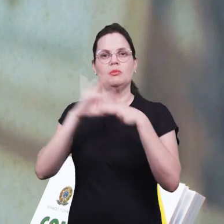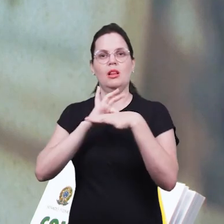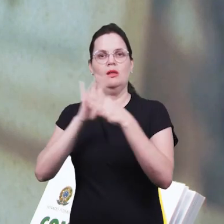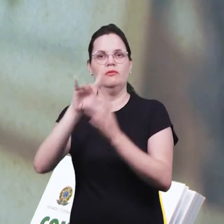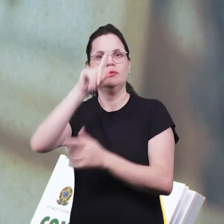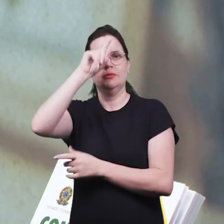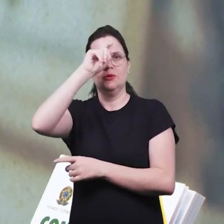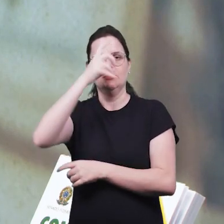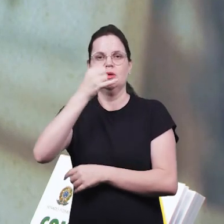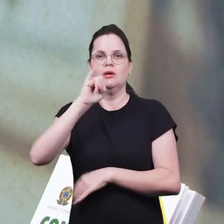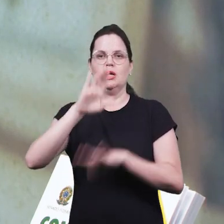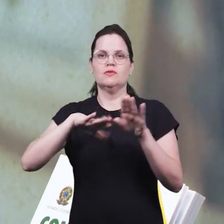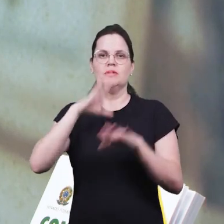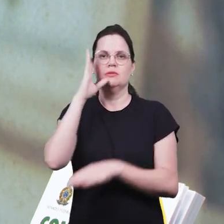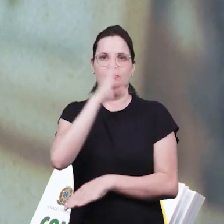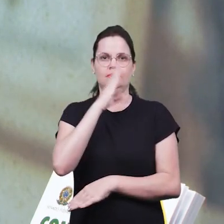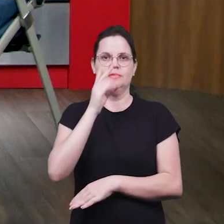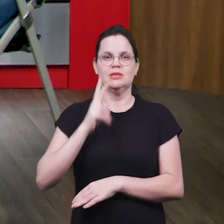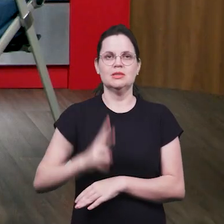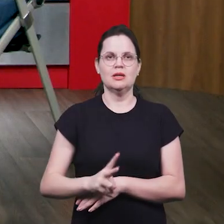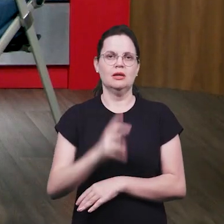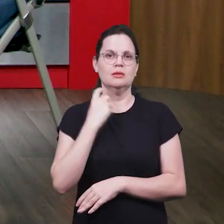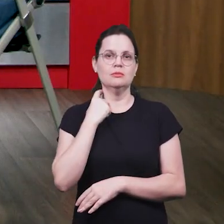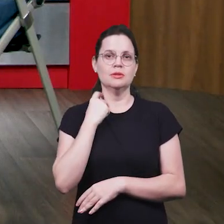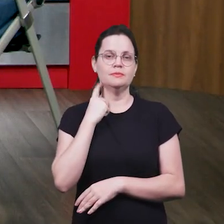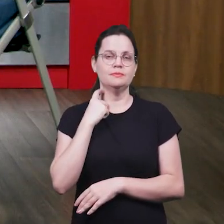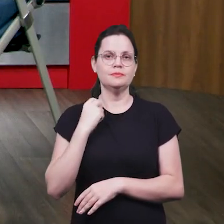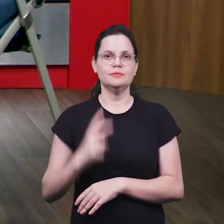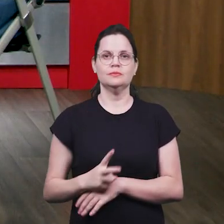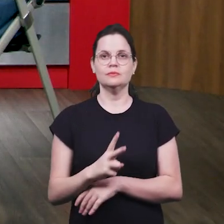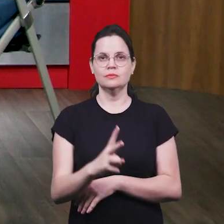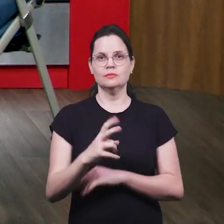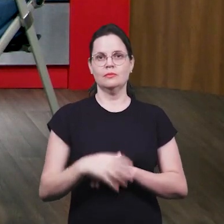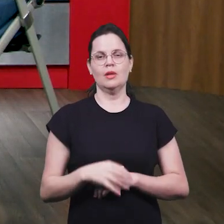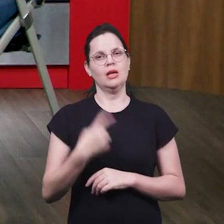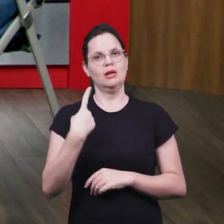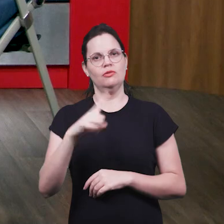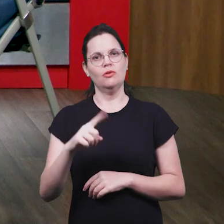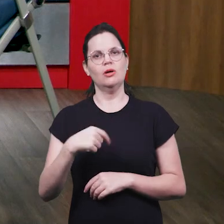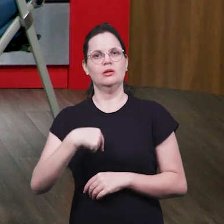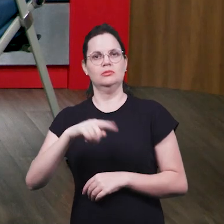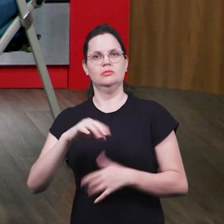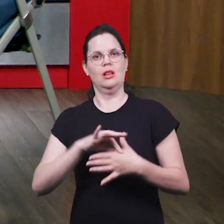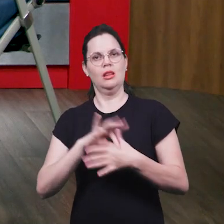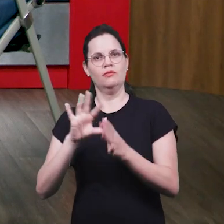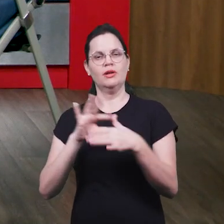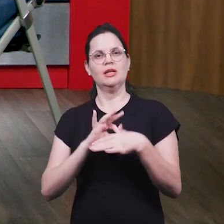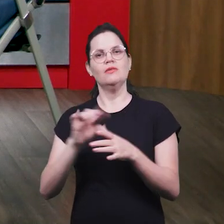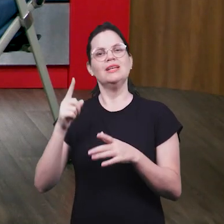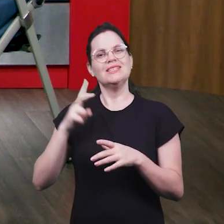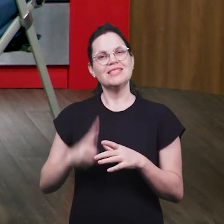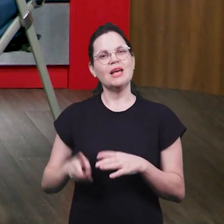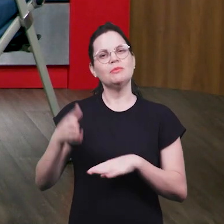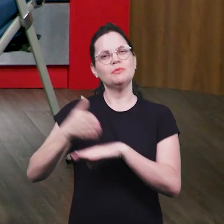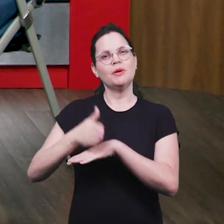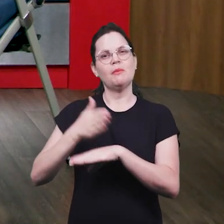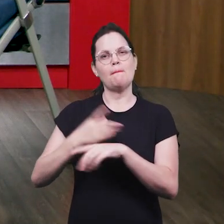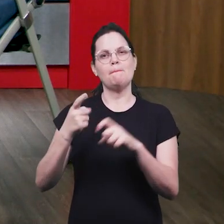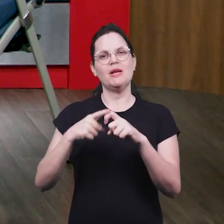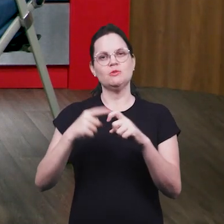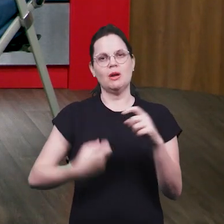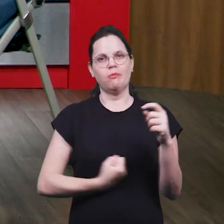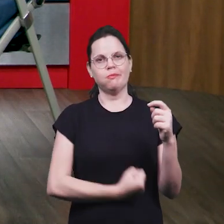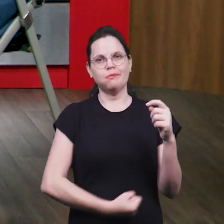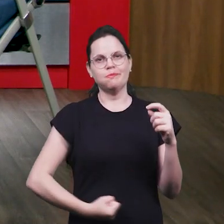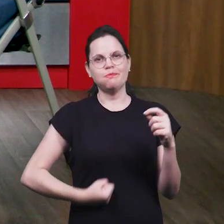trabalho. E era sempre para atender uma urgência assim, de acompanhar com o obstetra dela para saber se o bebê está tudo bem, se tinha que fazer algum